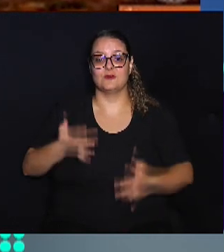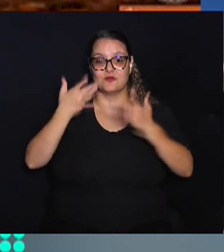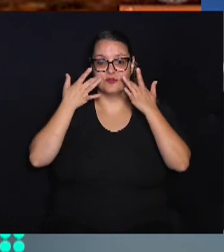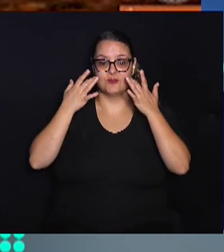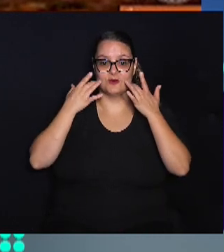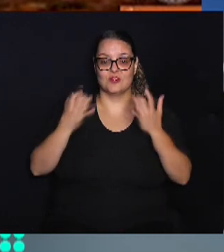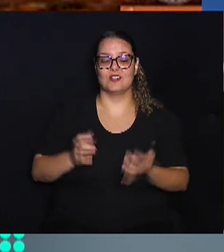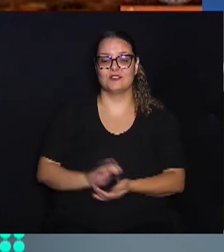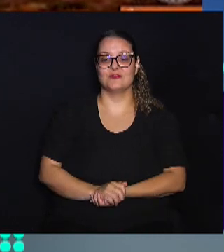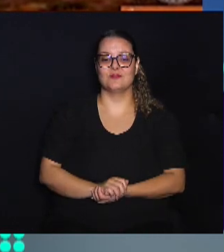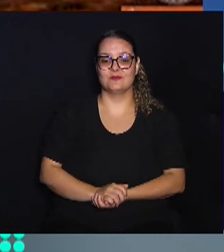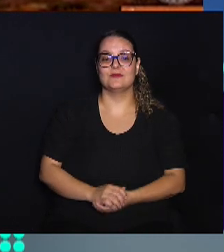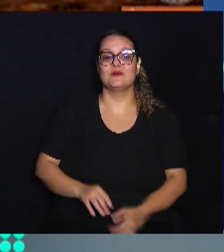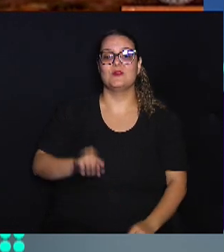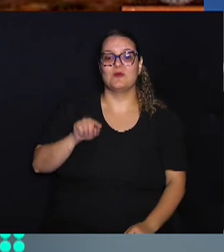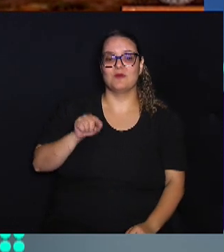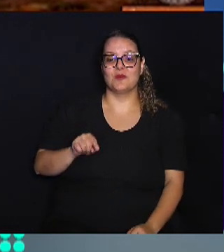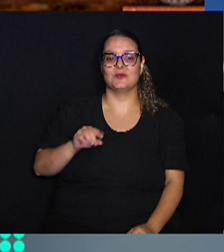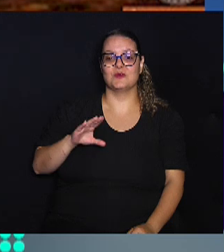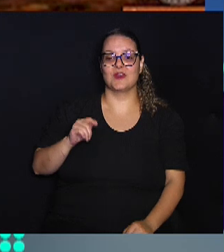site